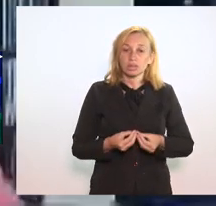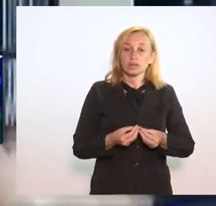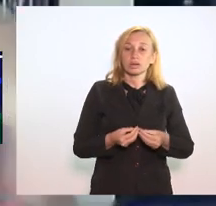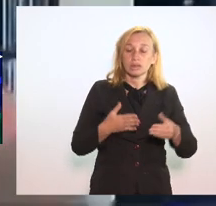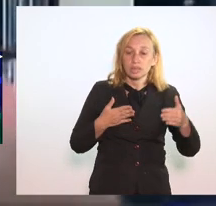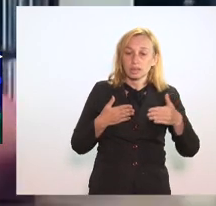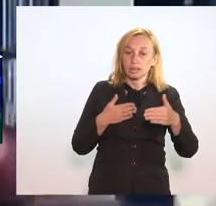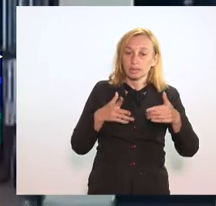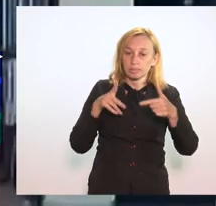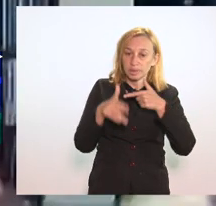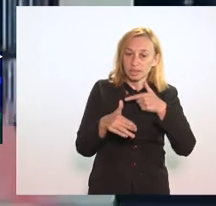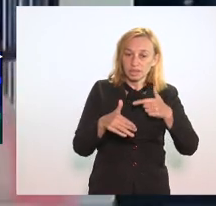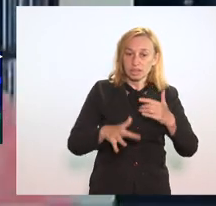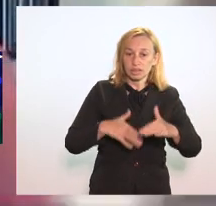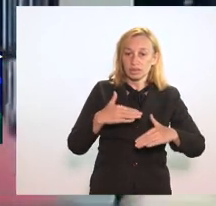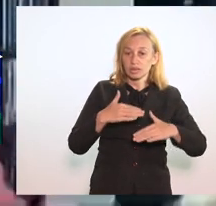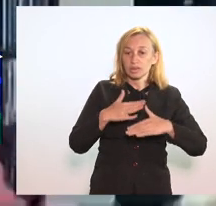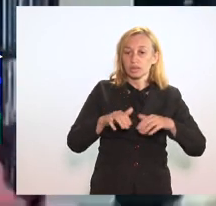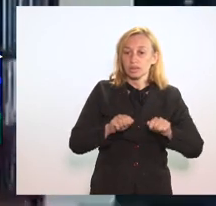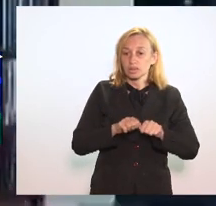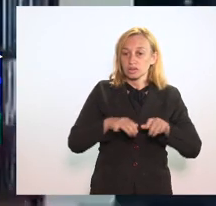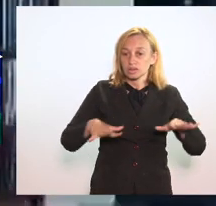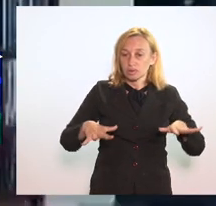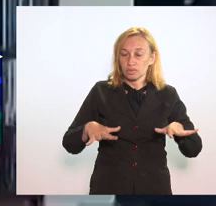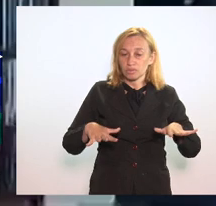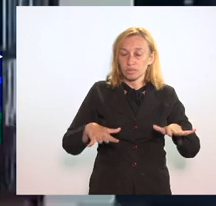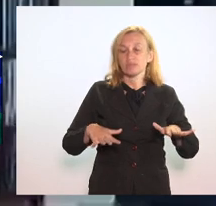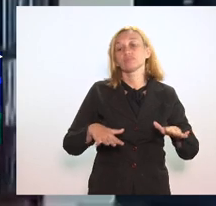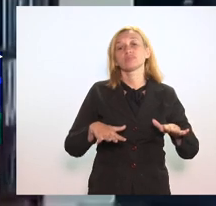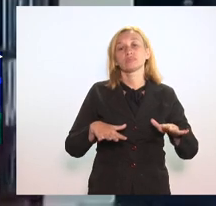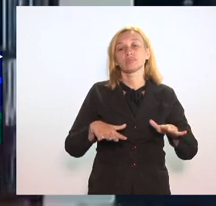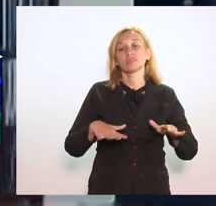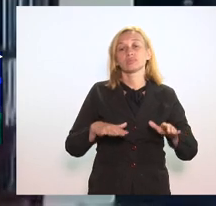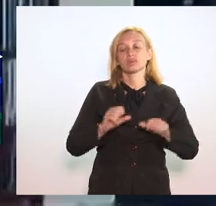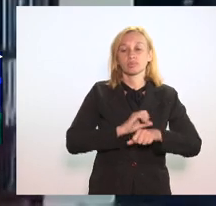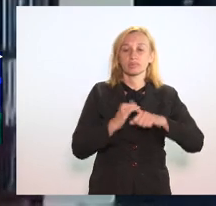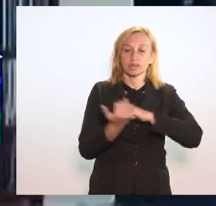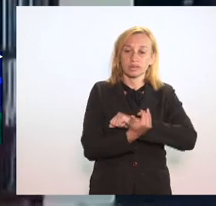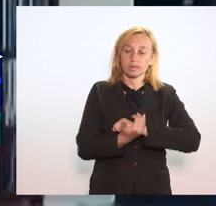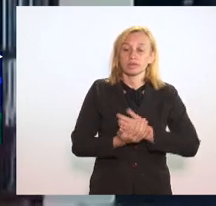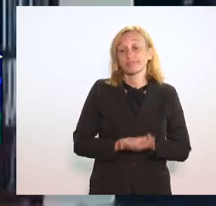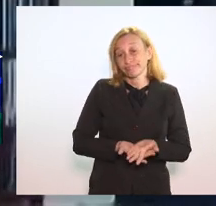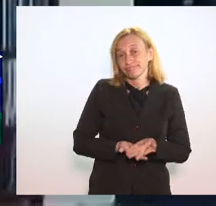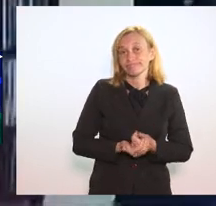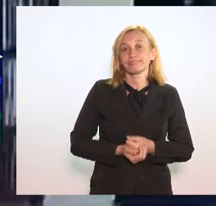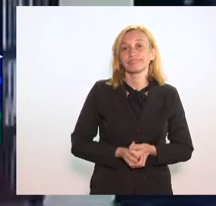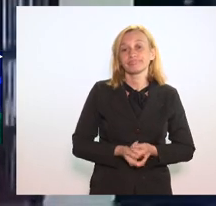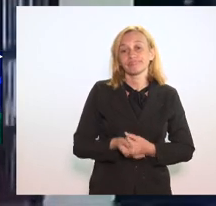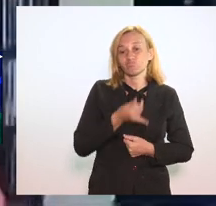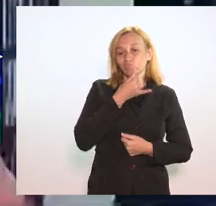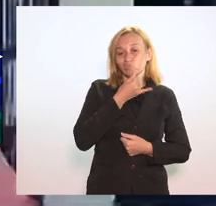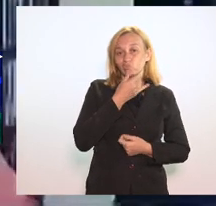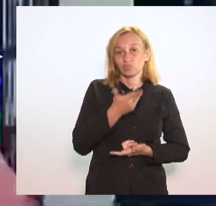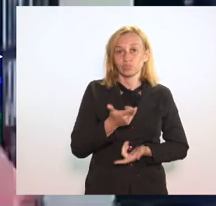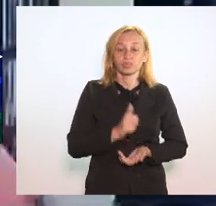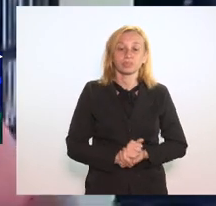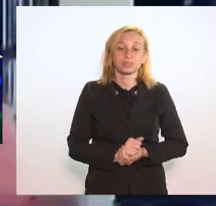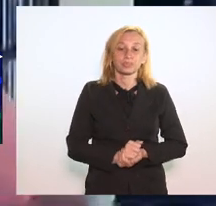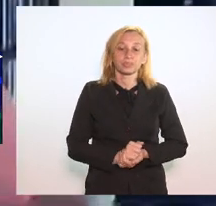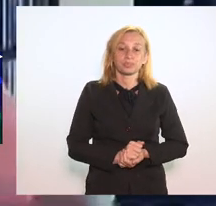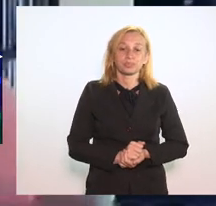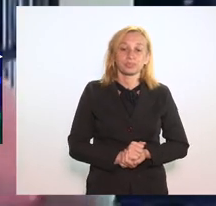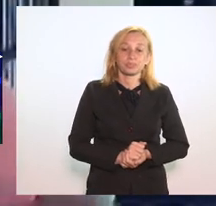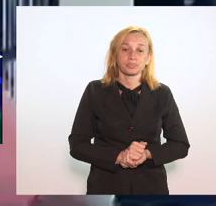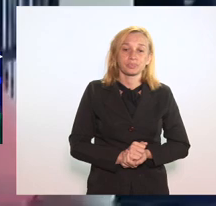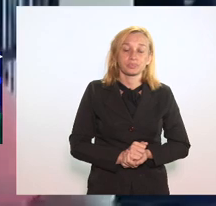avanço da Polinésia era isto que ele Ah entendeu lamentavelmente é por uma questão